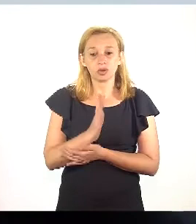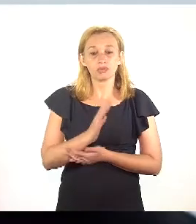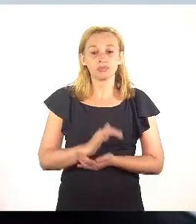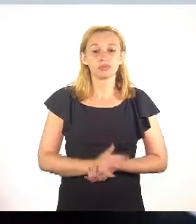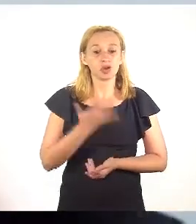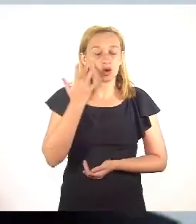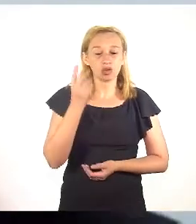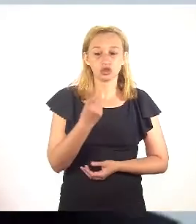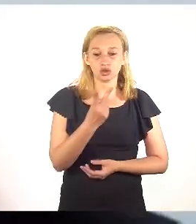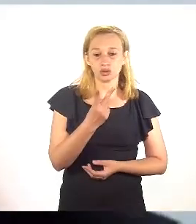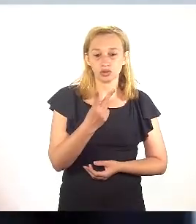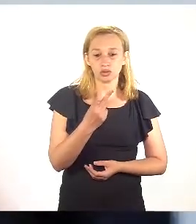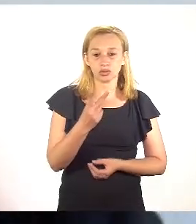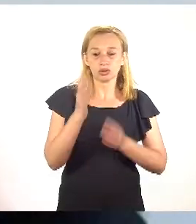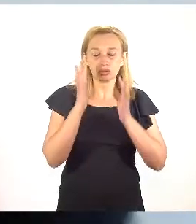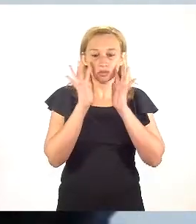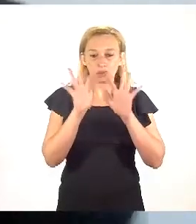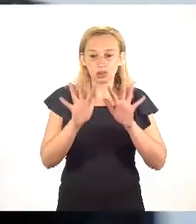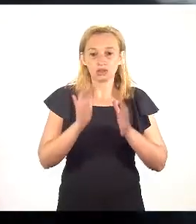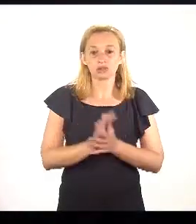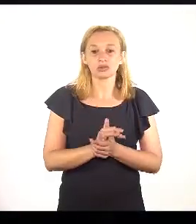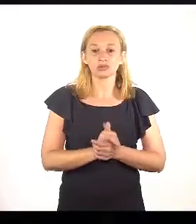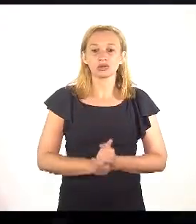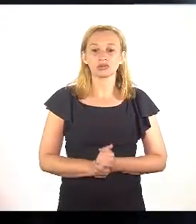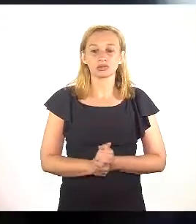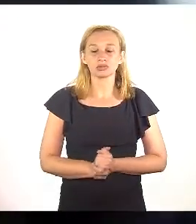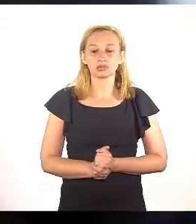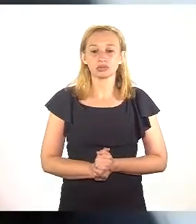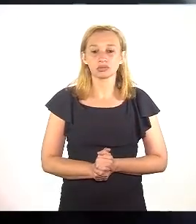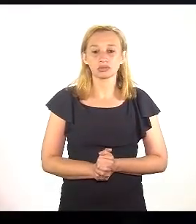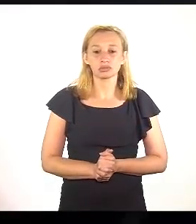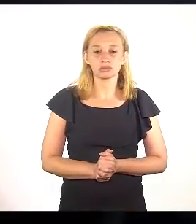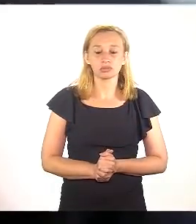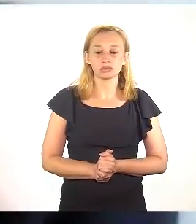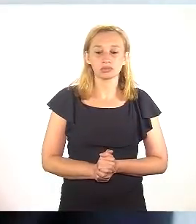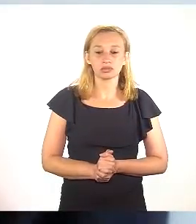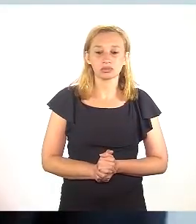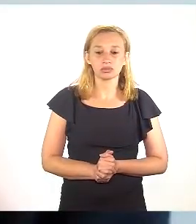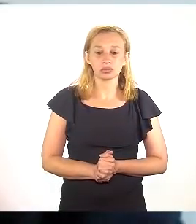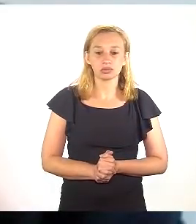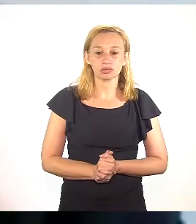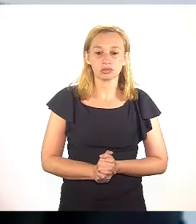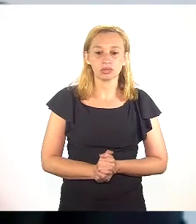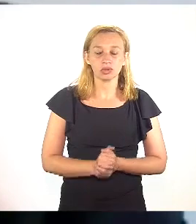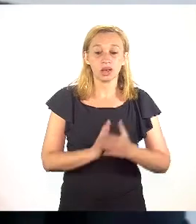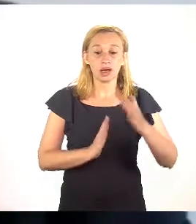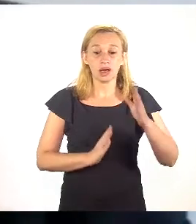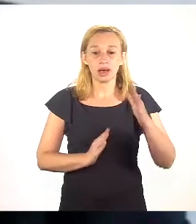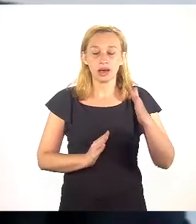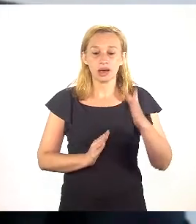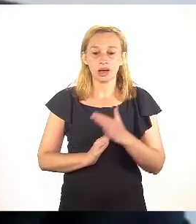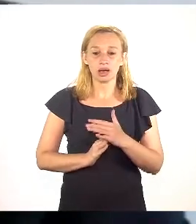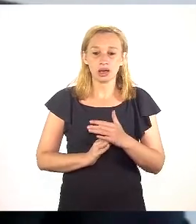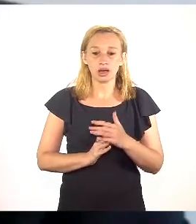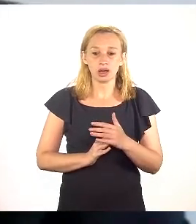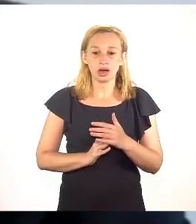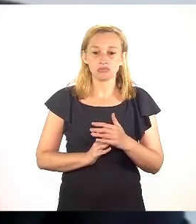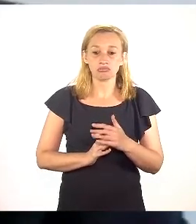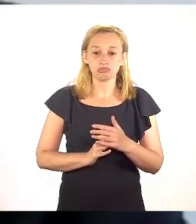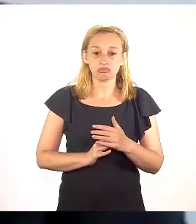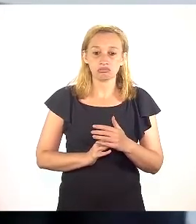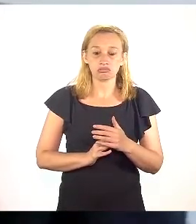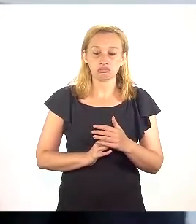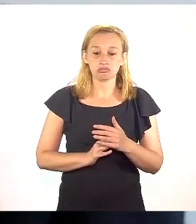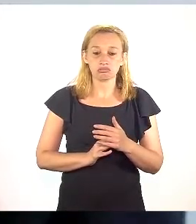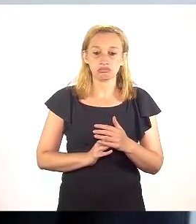que 2 pontos me chamaram a atenção nela. Um é o estabelecimento da meta, uma meta audaciosa, tendo